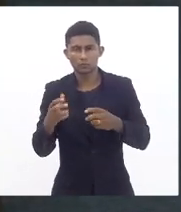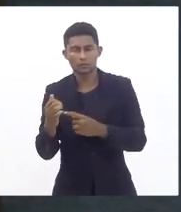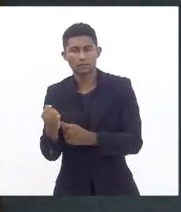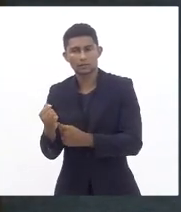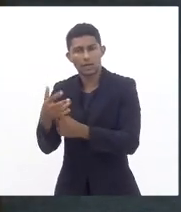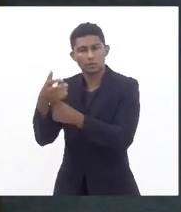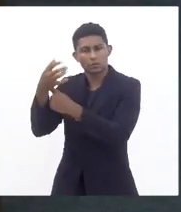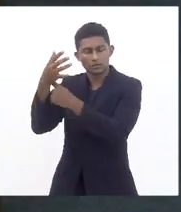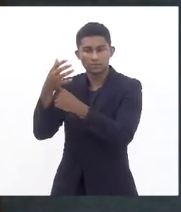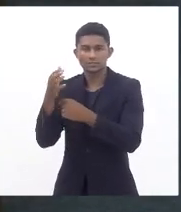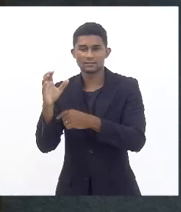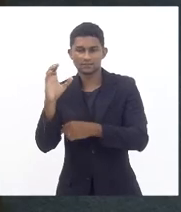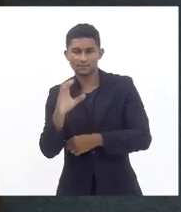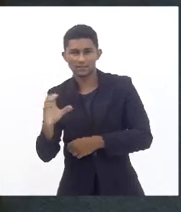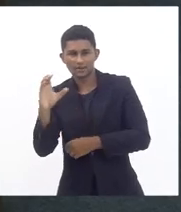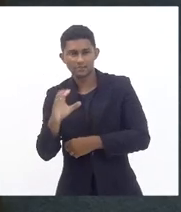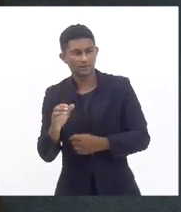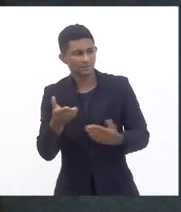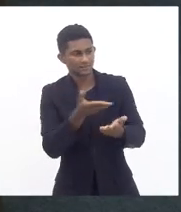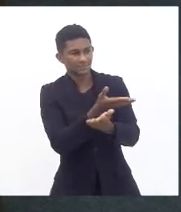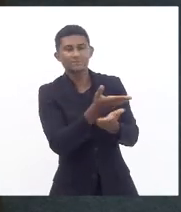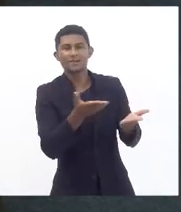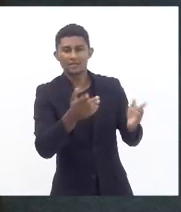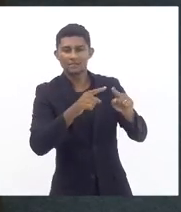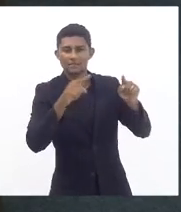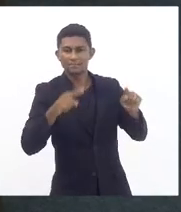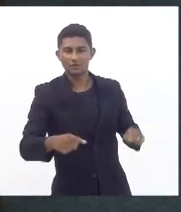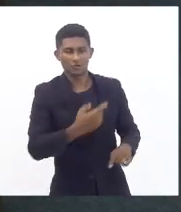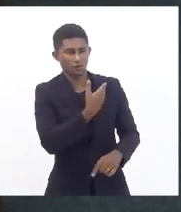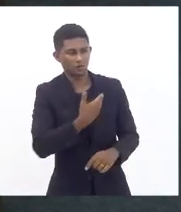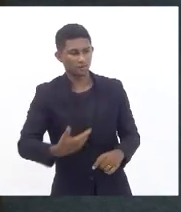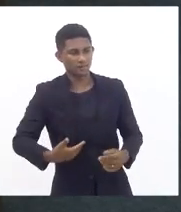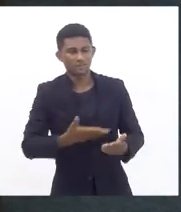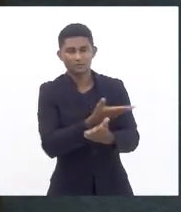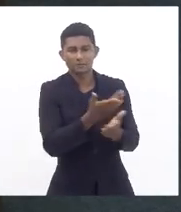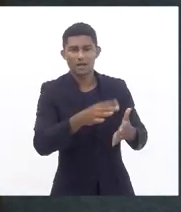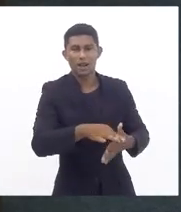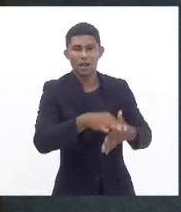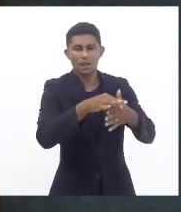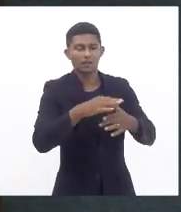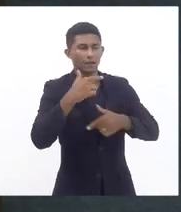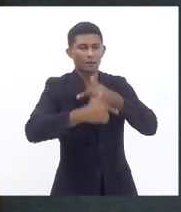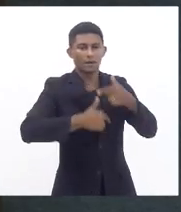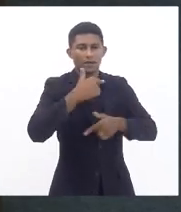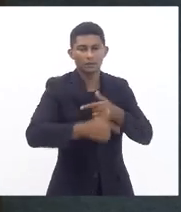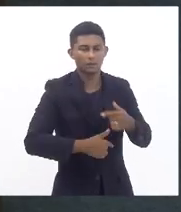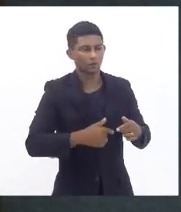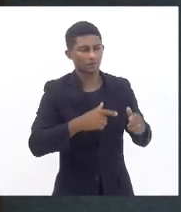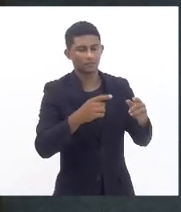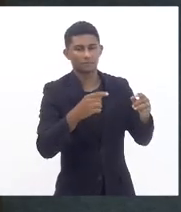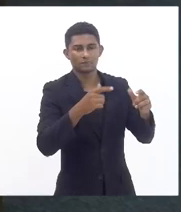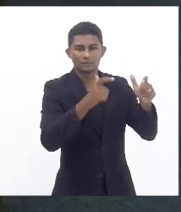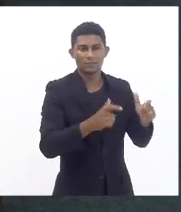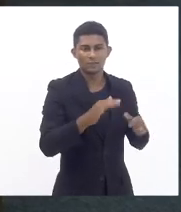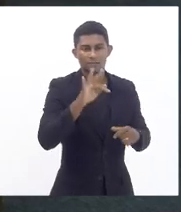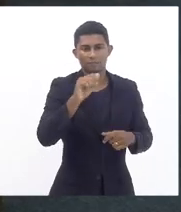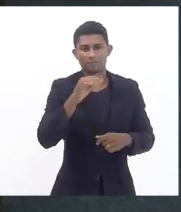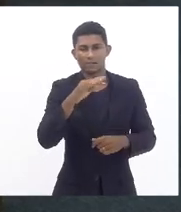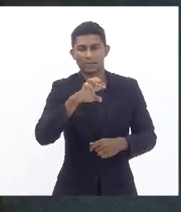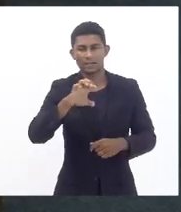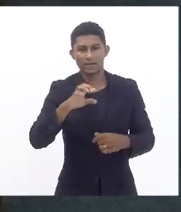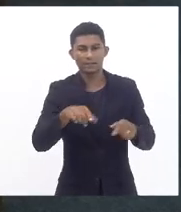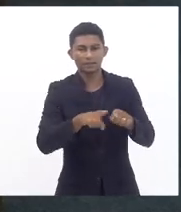servidores públicos e, ao mesmo tempo, essas lideranças de trabalhadores e trabalhadoras, tanto da Faetec quanto da nossa querida